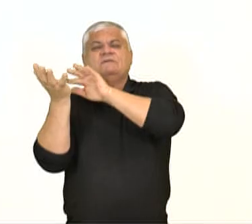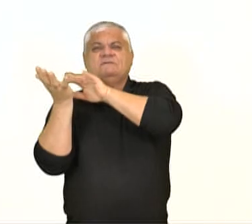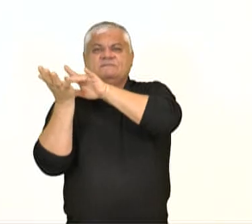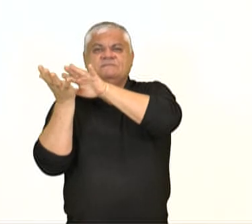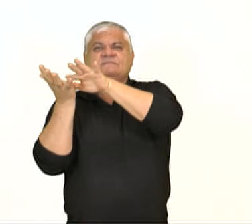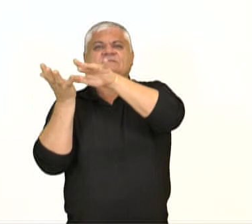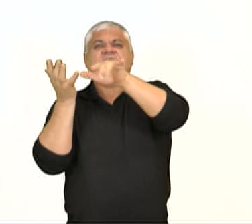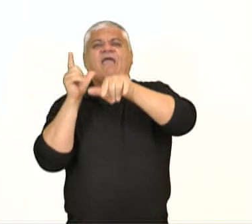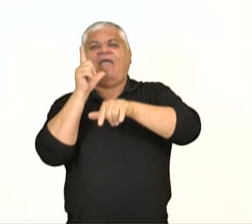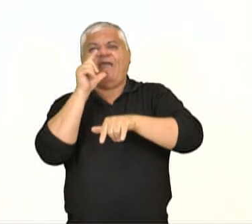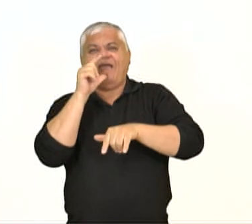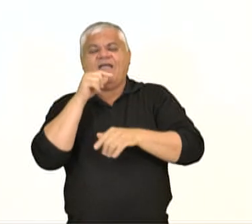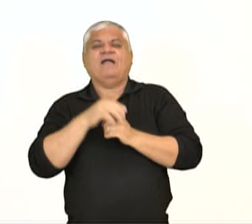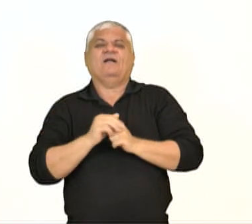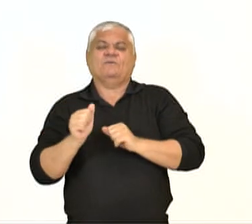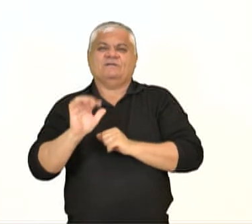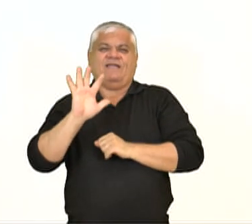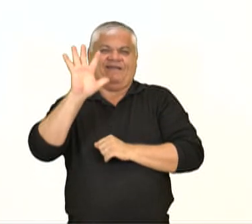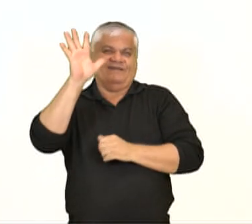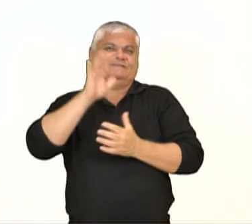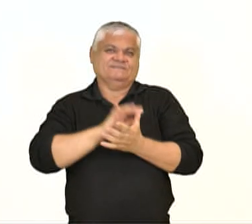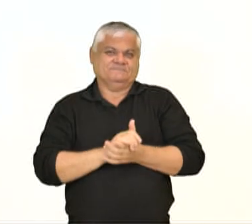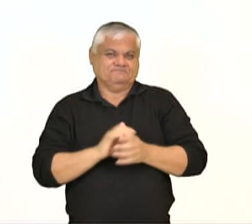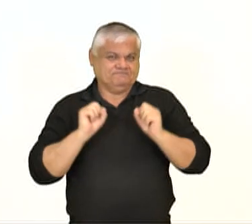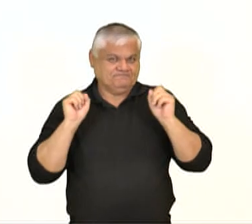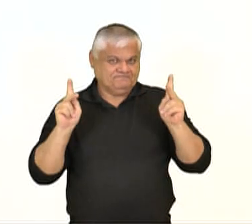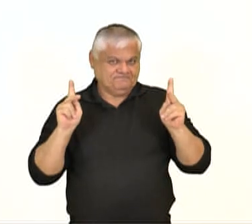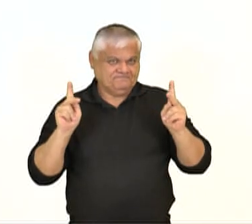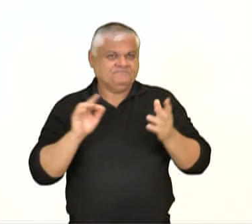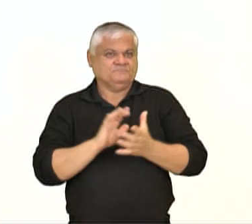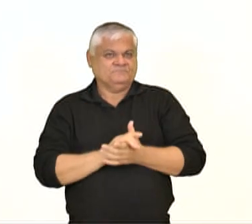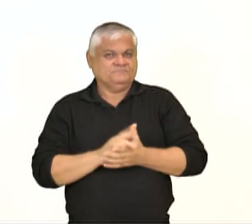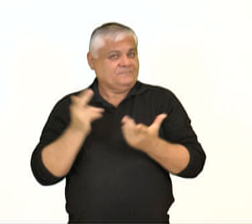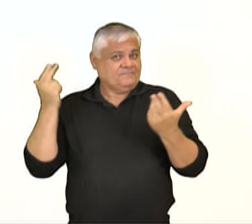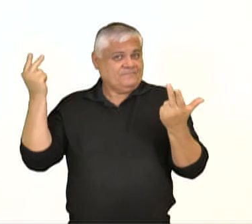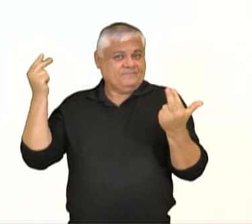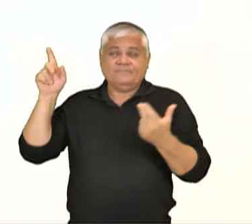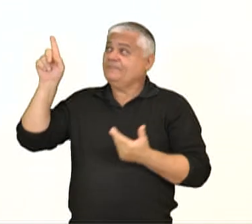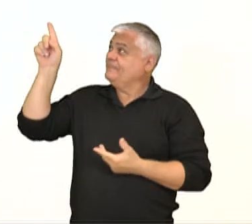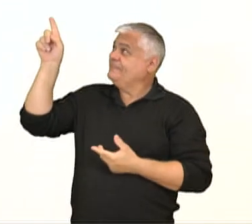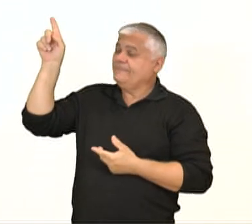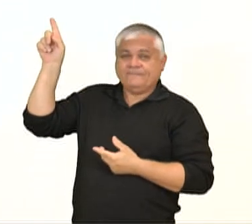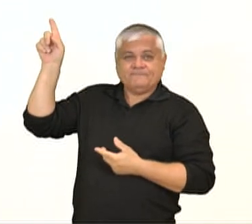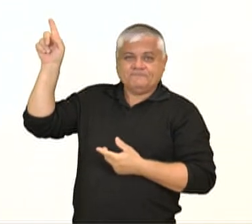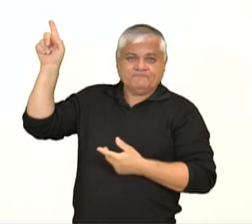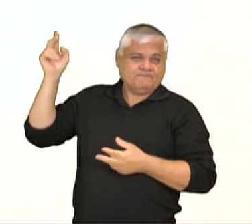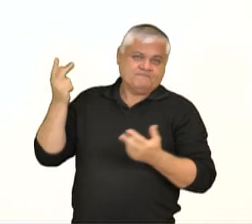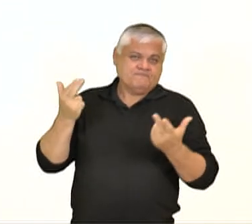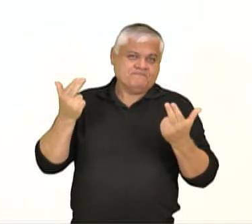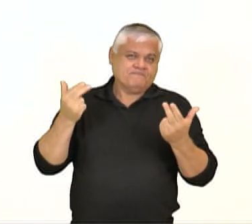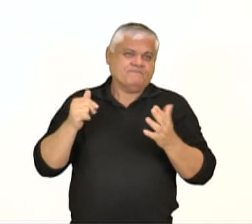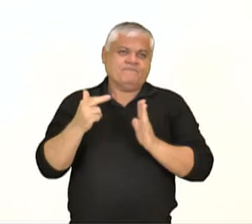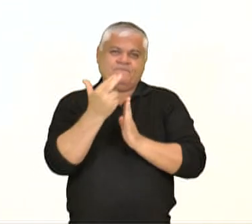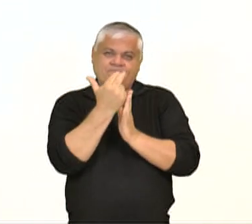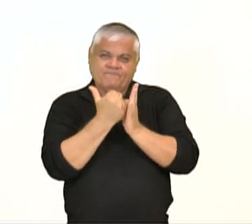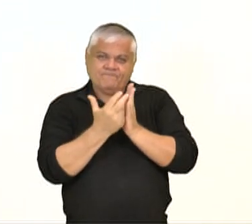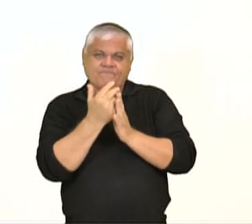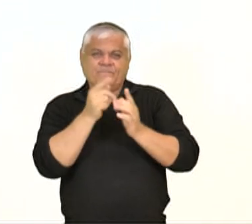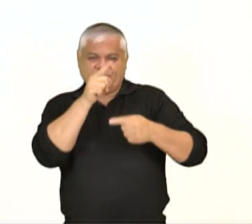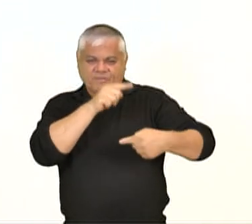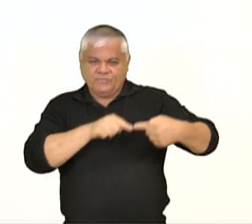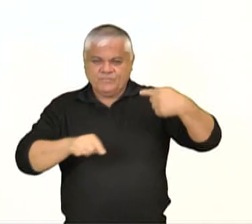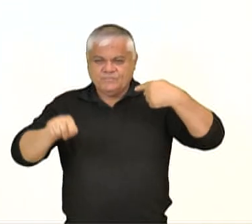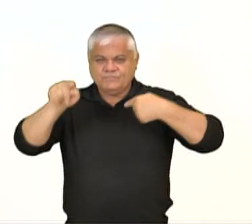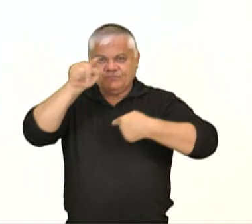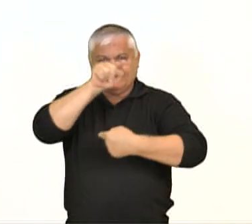água e o gás carbônico, ok? Como mostra aqui para nós, então, nesse esquema. Cloroplasto, a